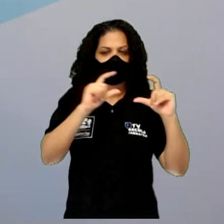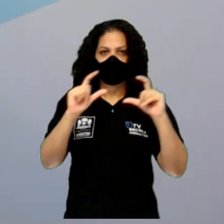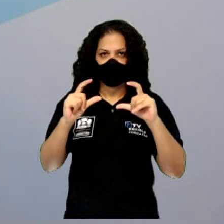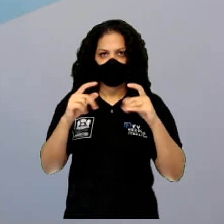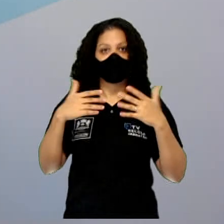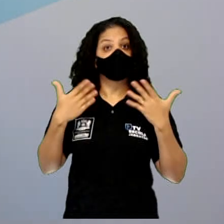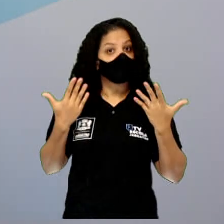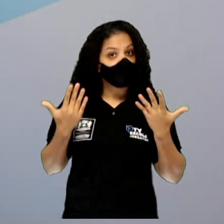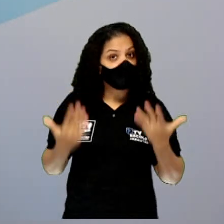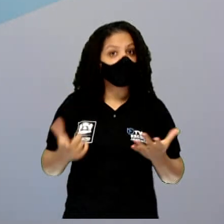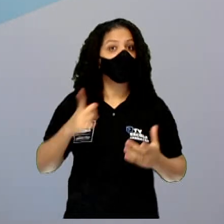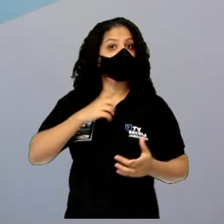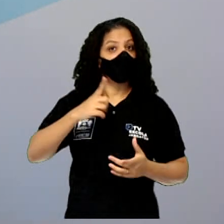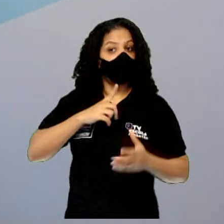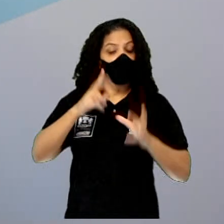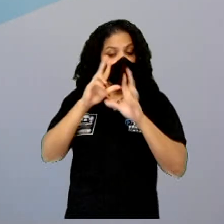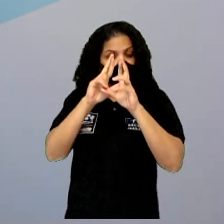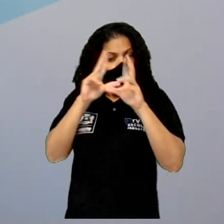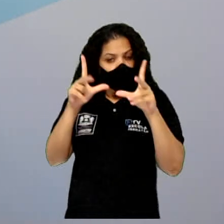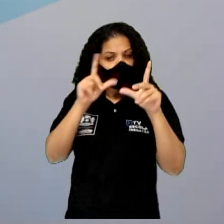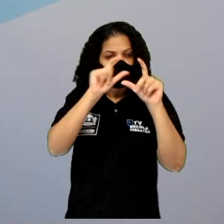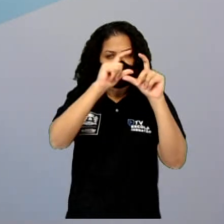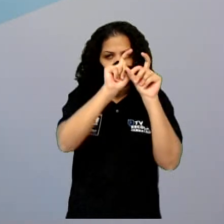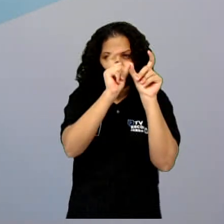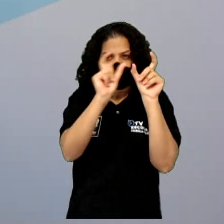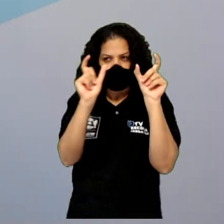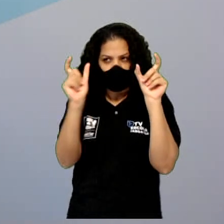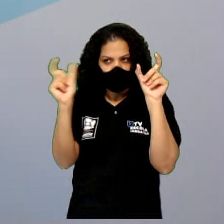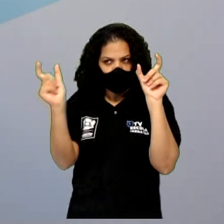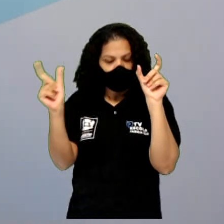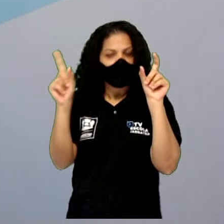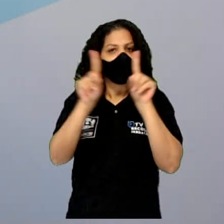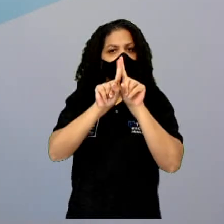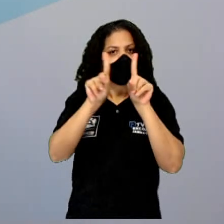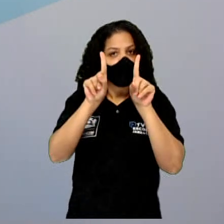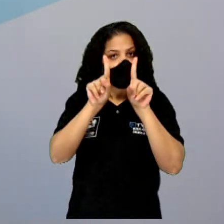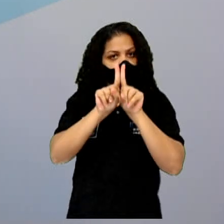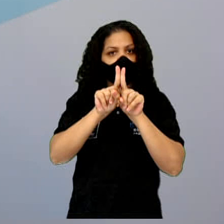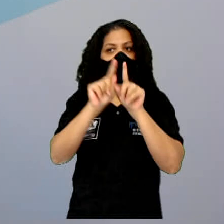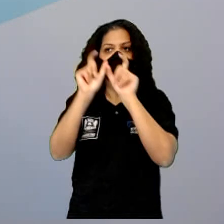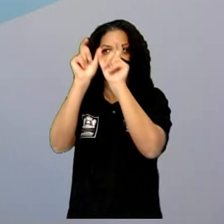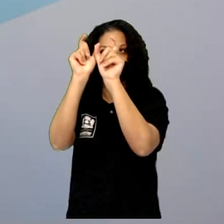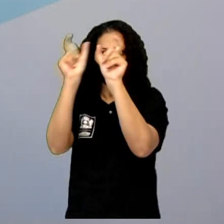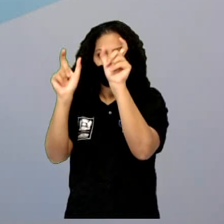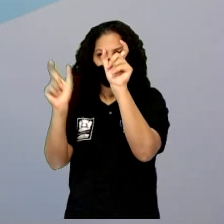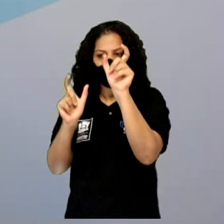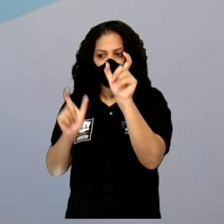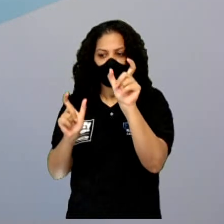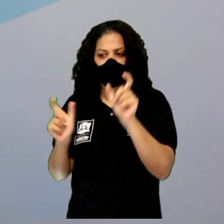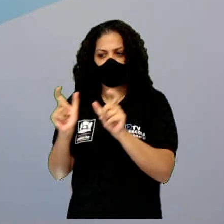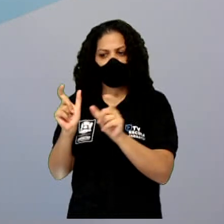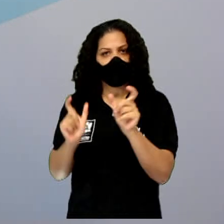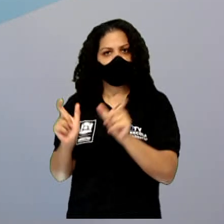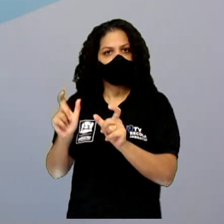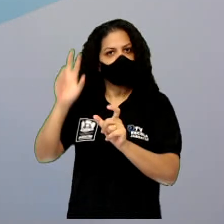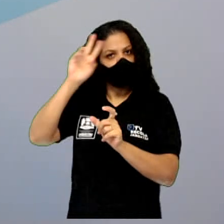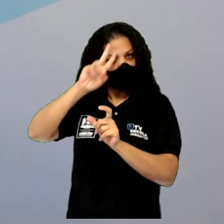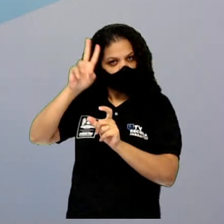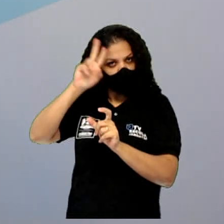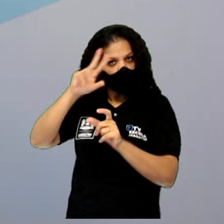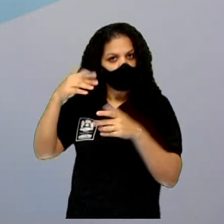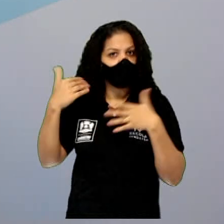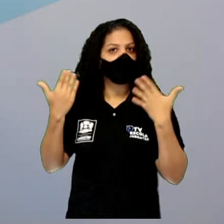tirinha e história em quadrinhos. A tirinha ela tem introdução, desenvolvimento e desfecho.